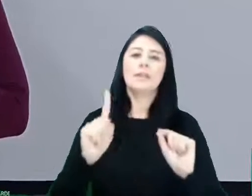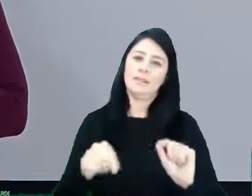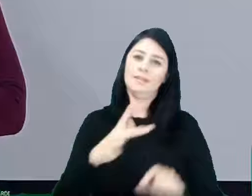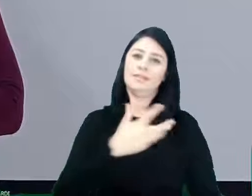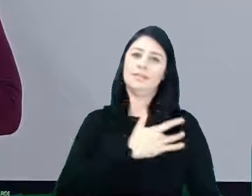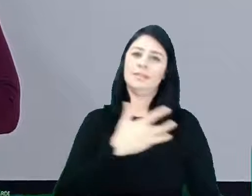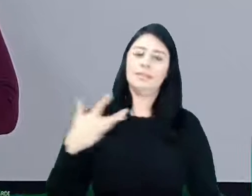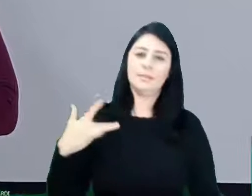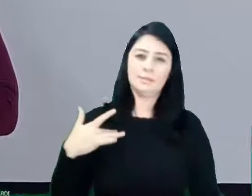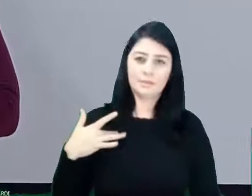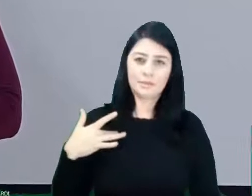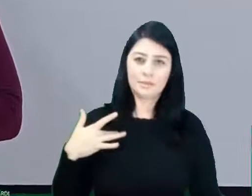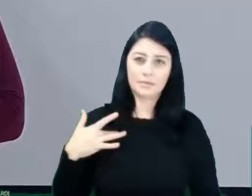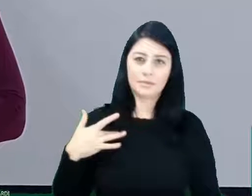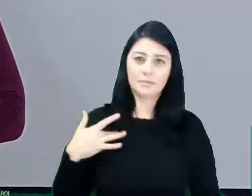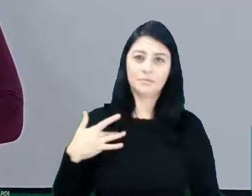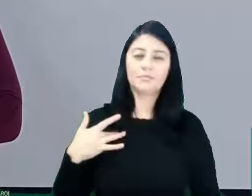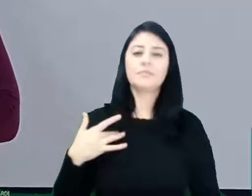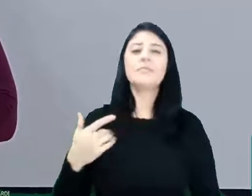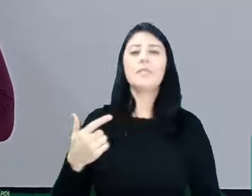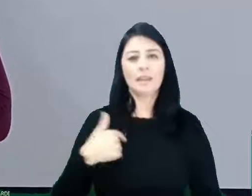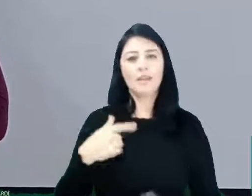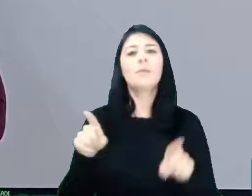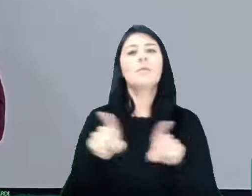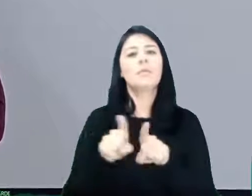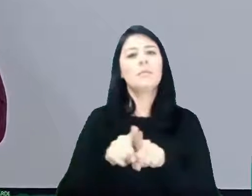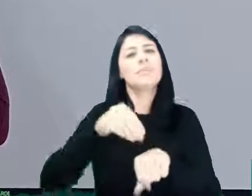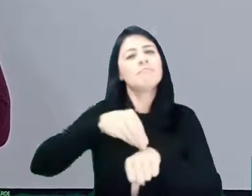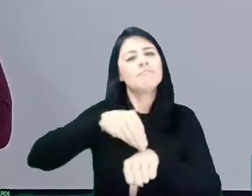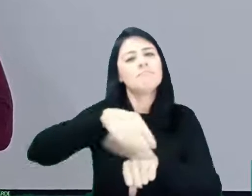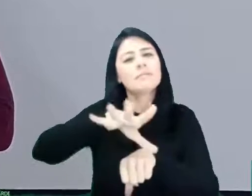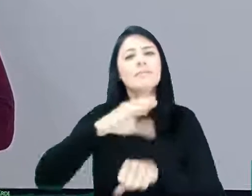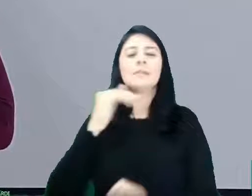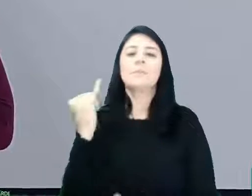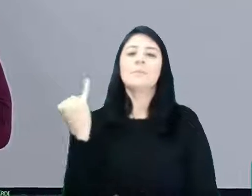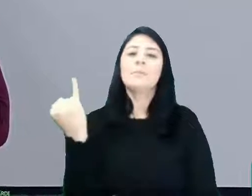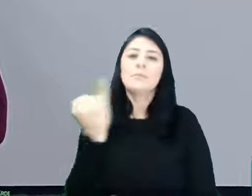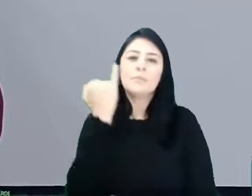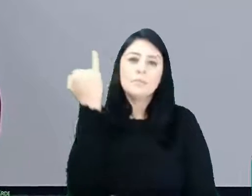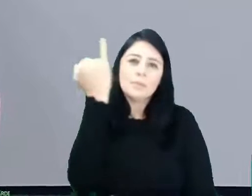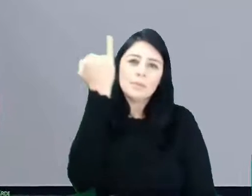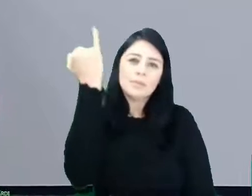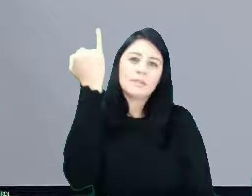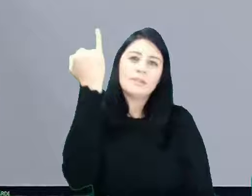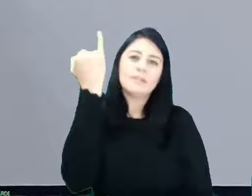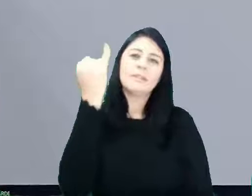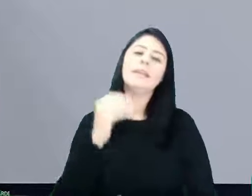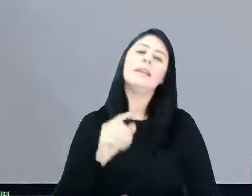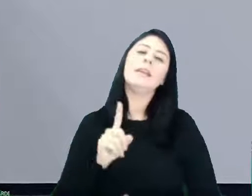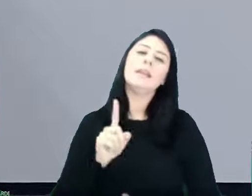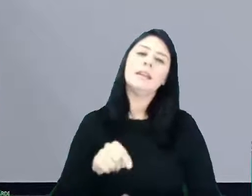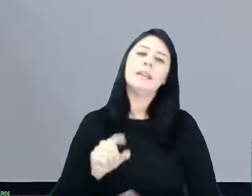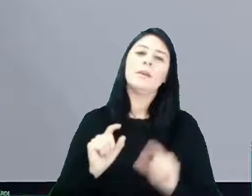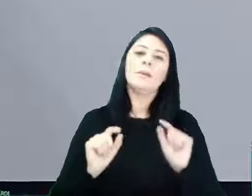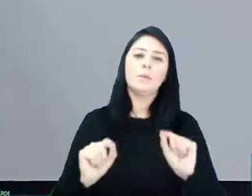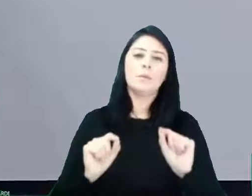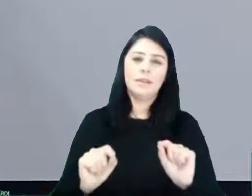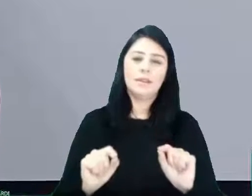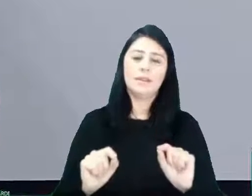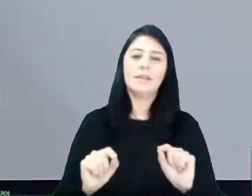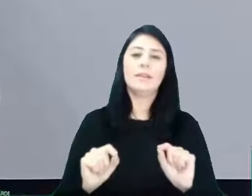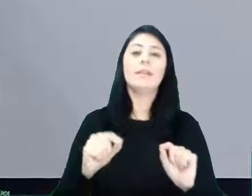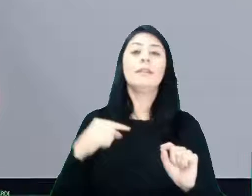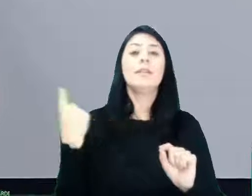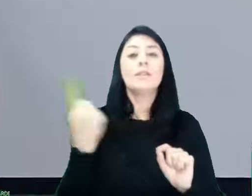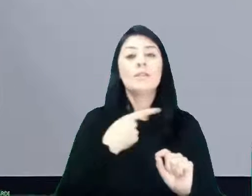nossa saúde. E eu vou deixar uma dica bem importante